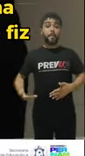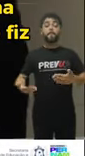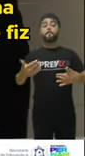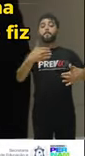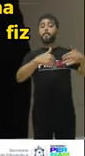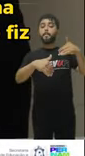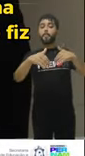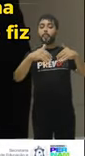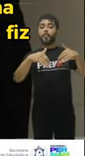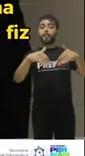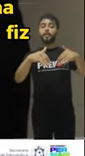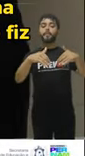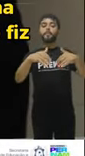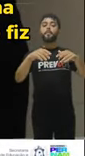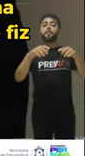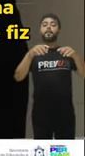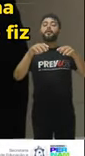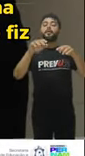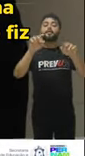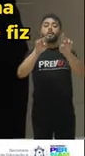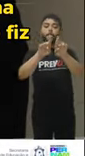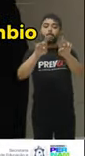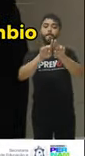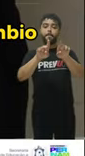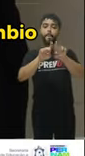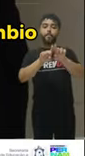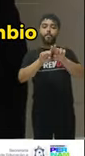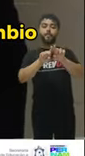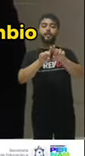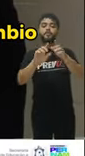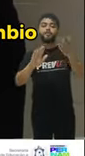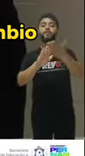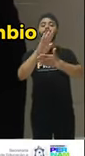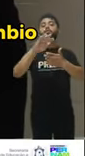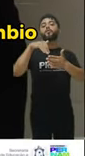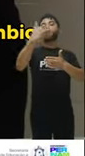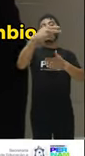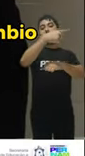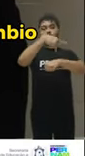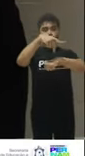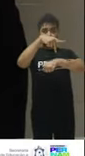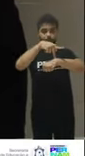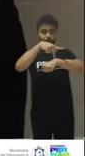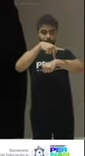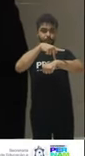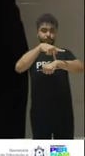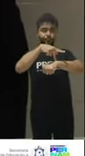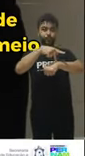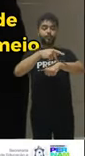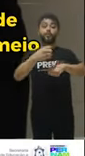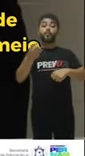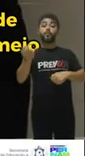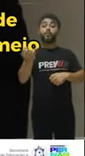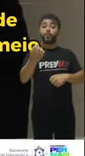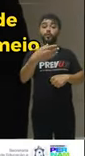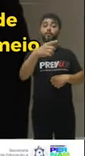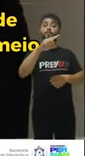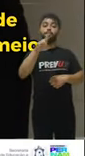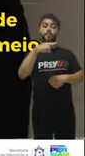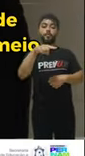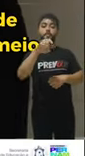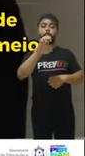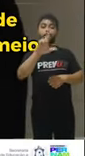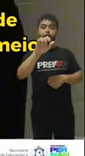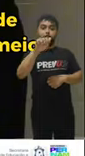participei do programa Ganha o Mundo, onde fiz cursos de inglês e participei do intercâmbio. Fui para Nova Zelândia,